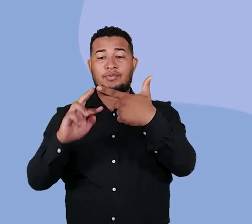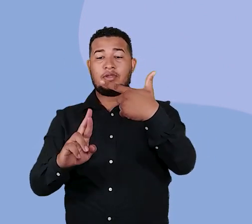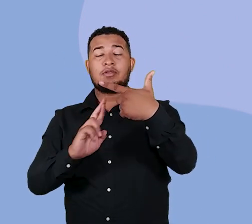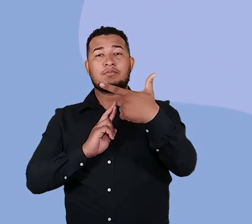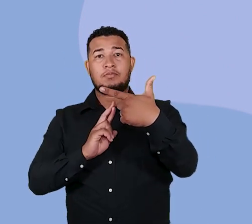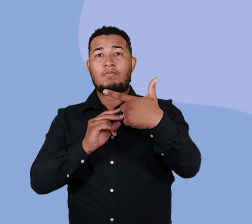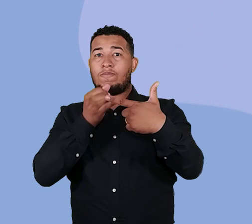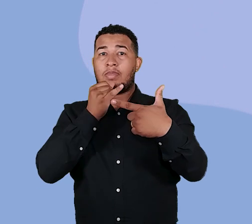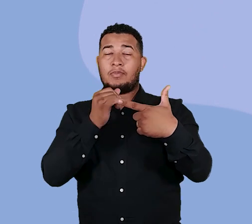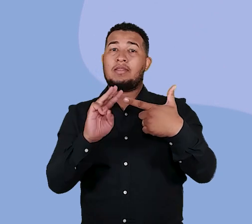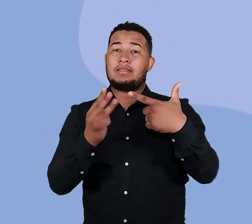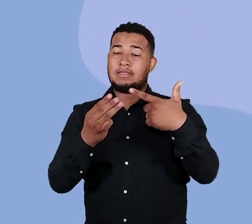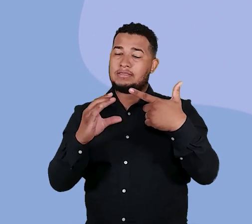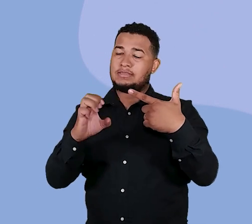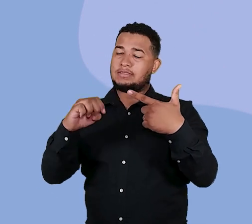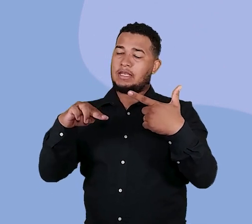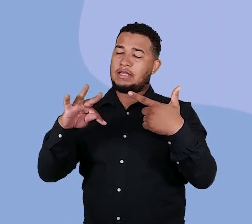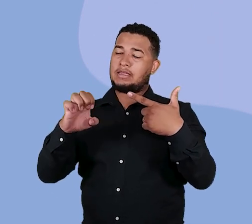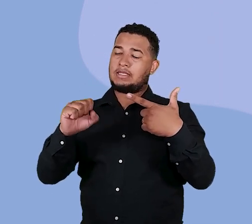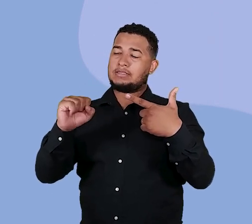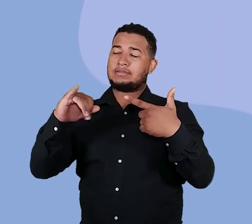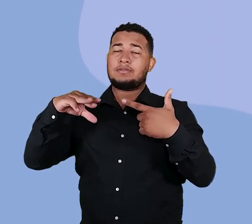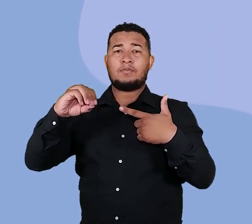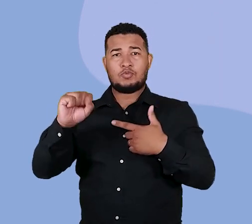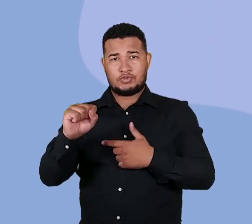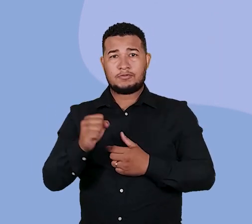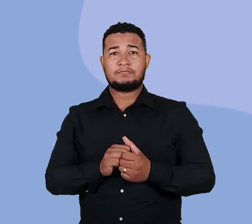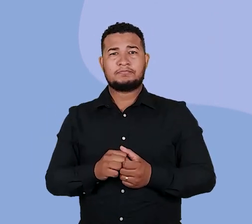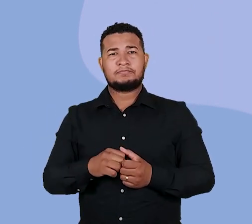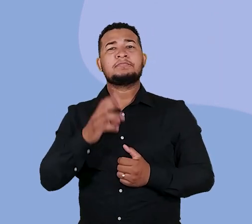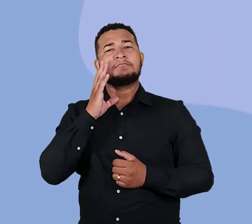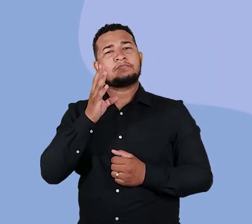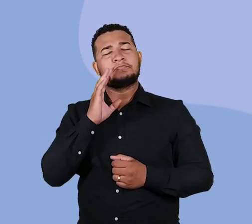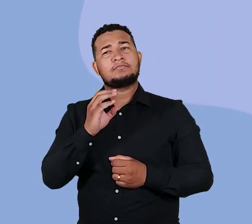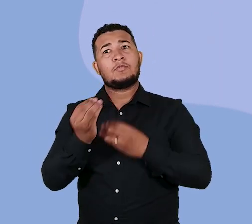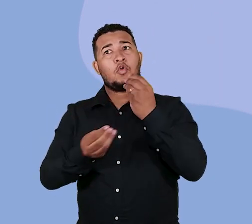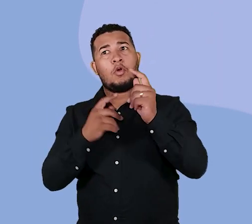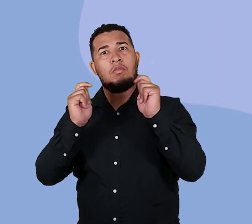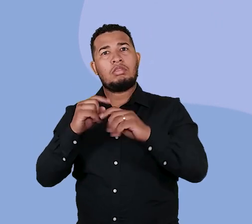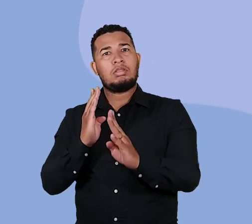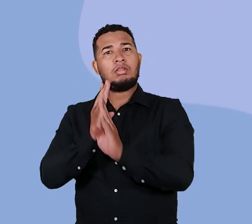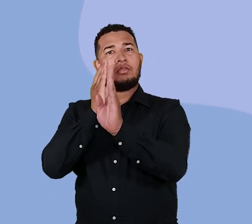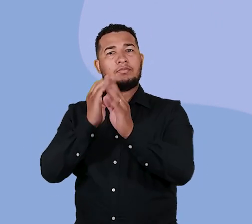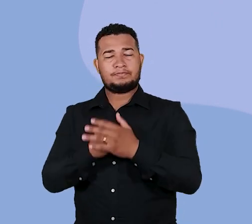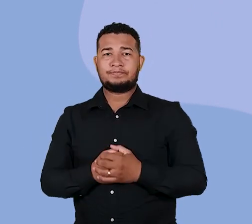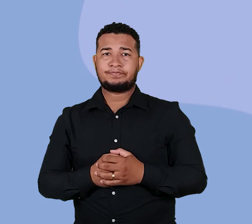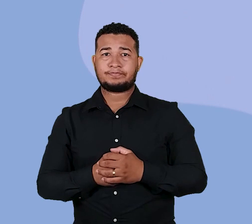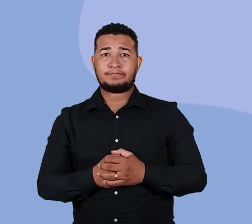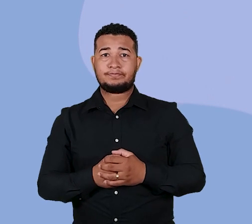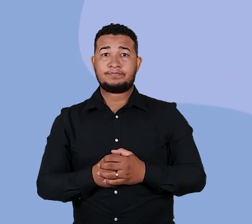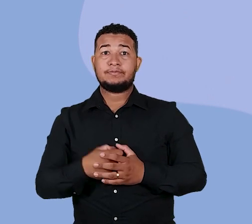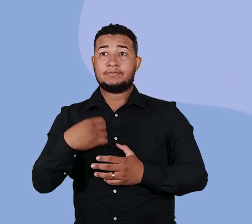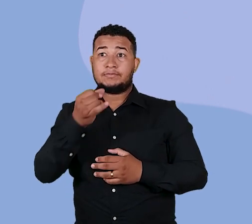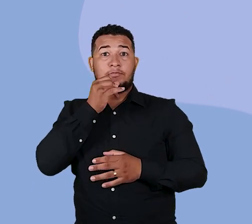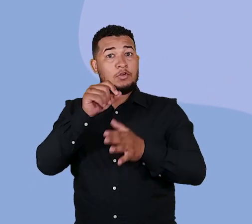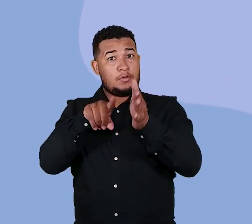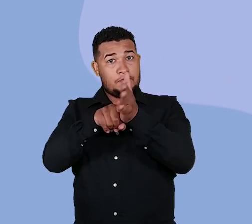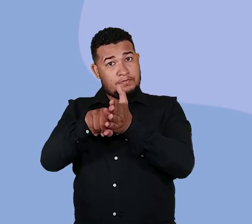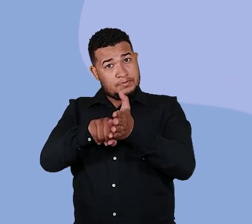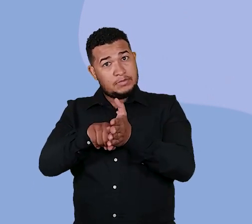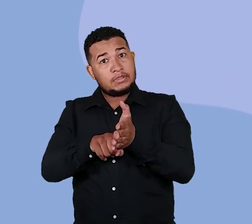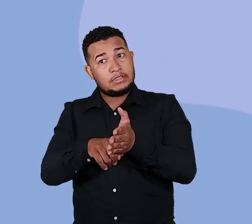número decimal, 3 centésimos. É legal ou não é? Como isso pode aparecer, hein? Olha só. Em uma